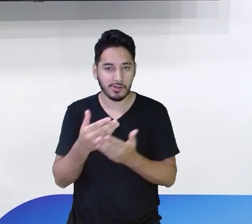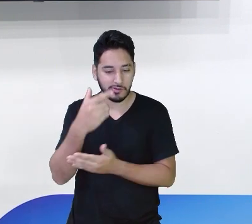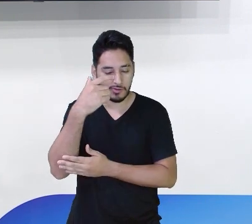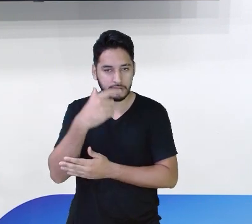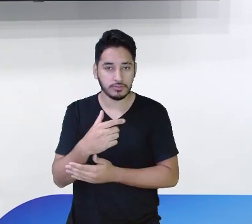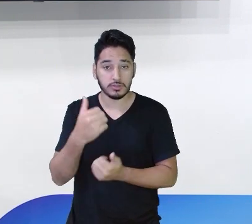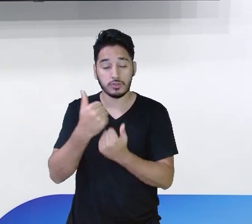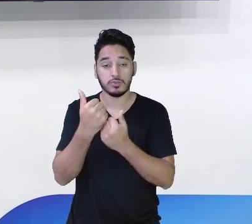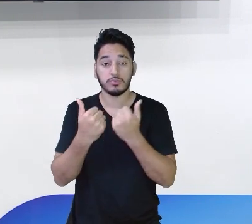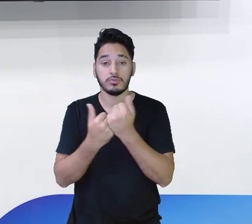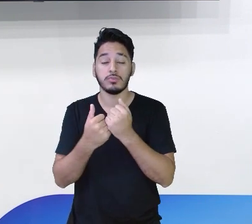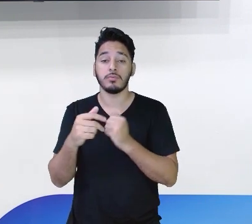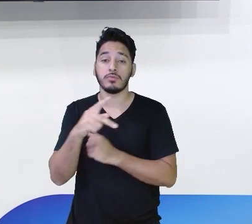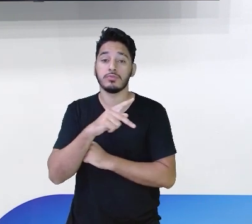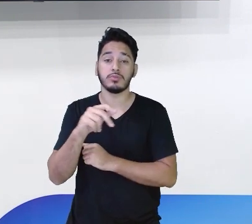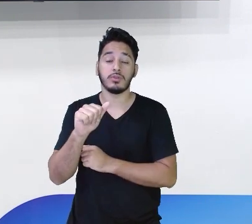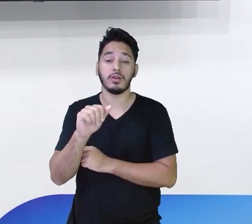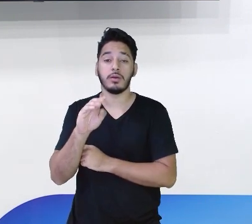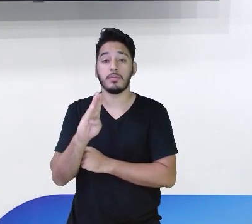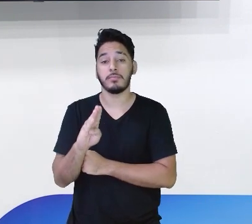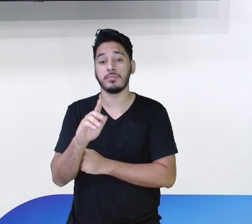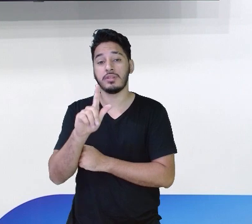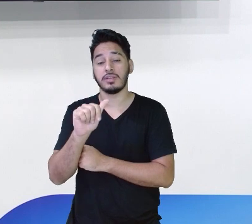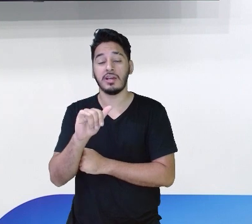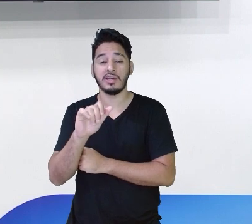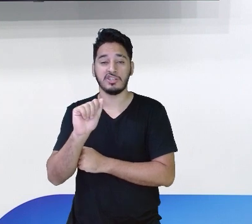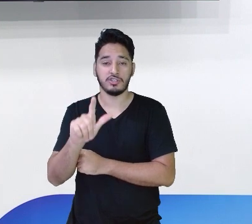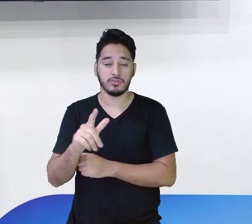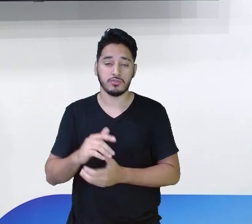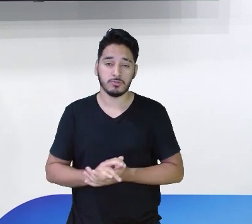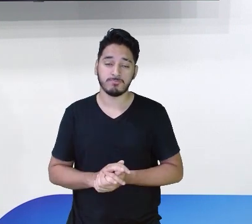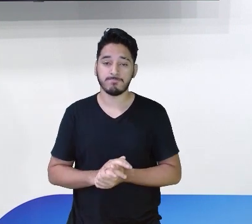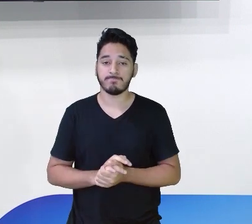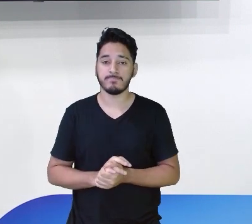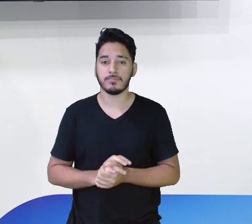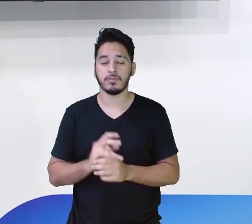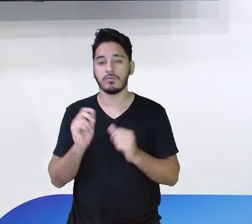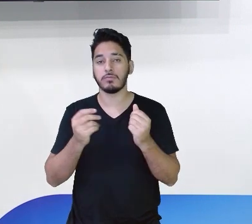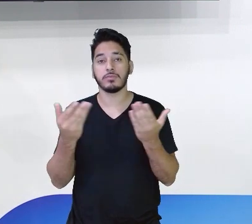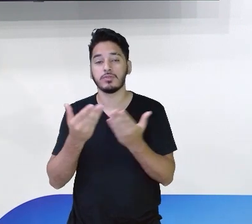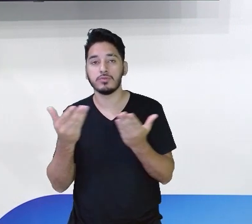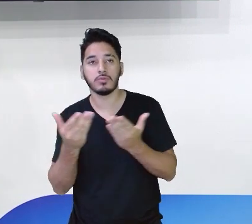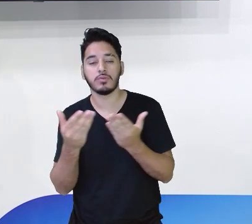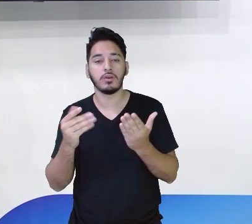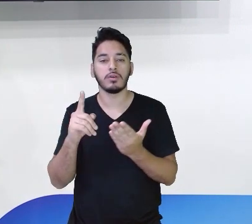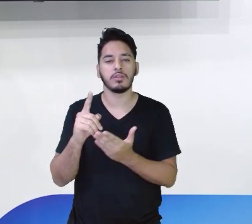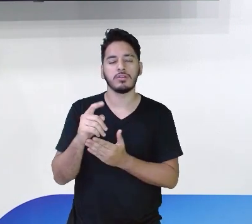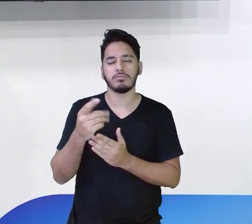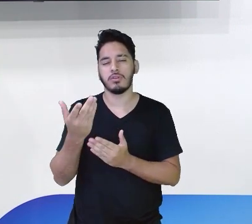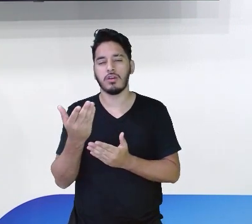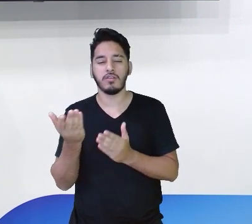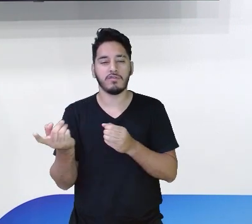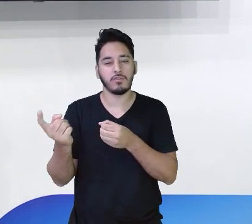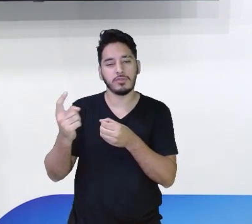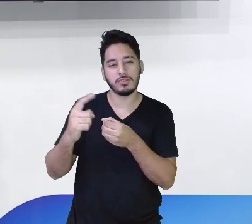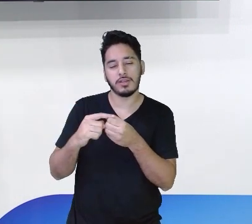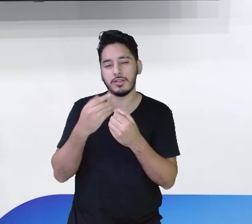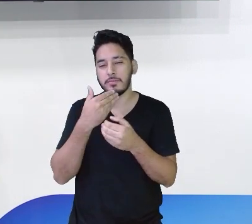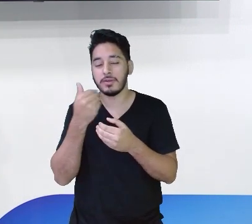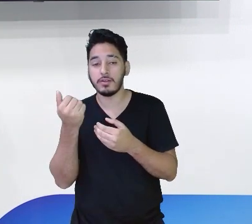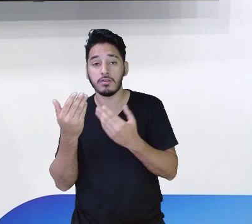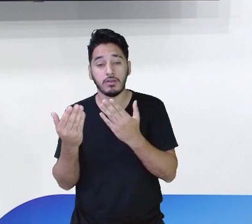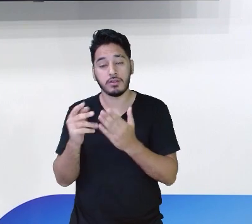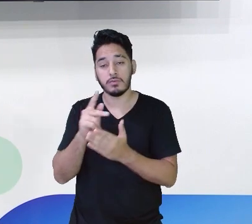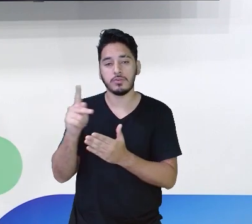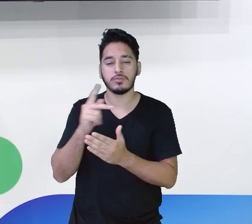vim substituir a professora Abigail Viana, tá certo? Só uma situação emergencial. Enquanto ela se recupera, né? Professora